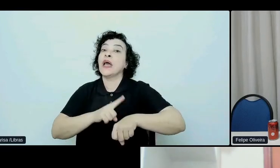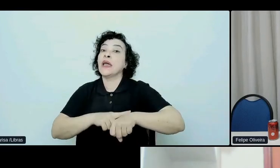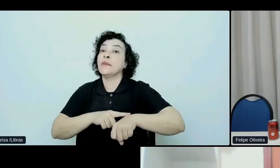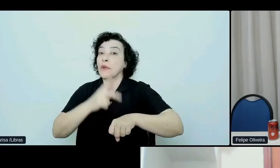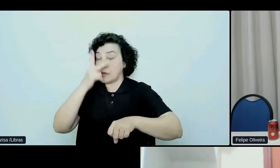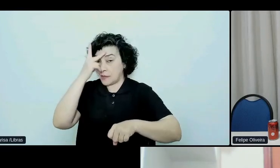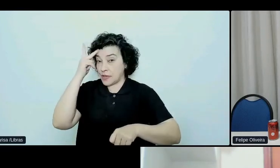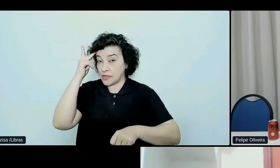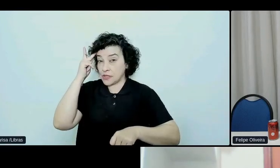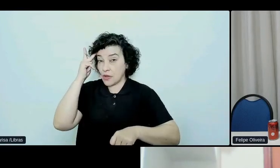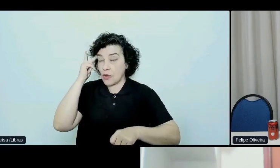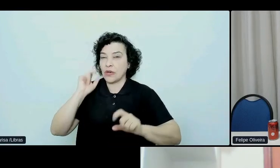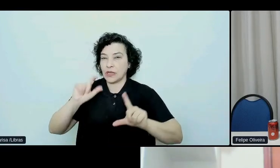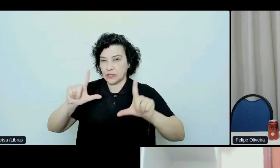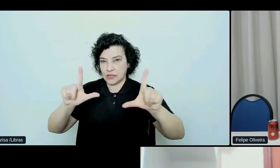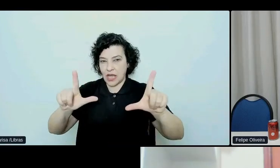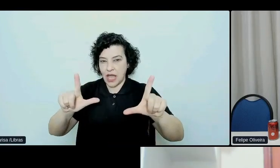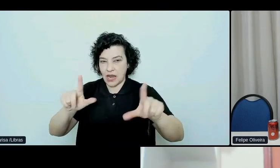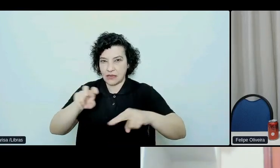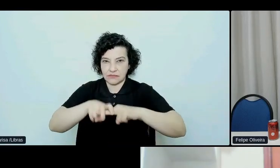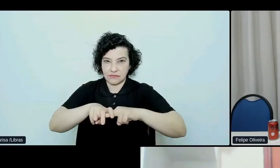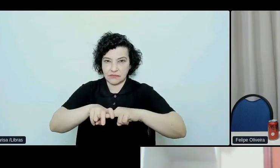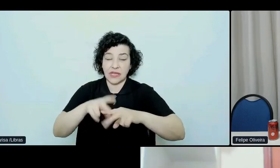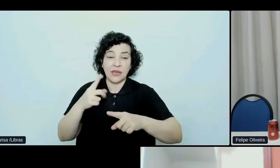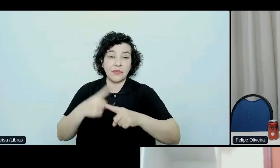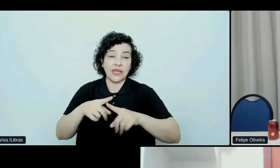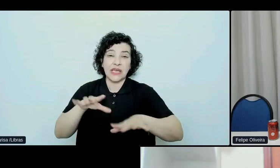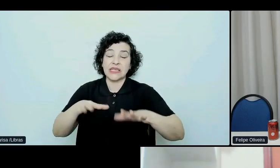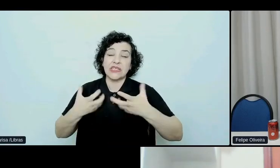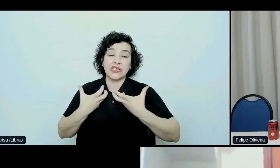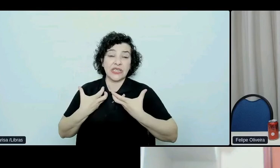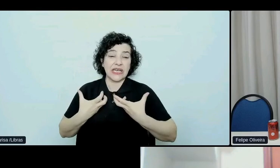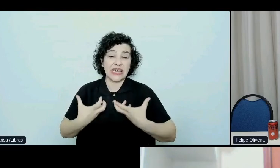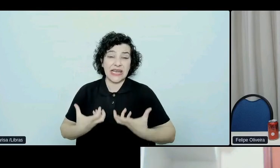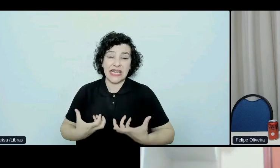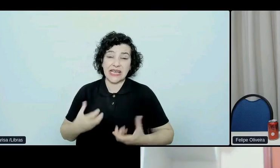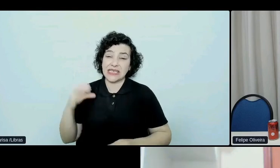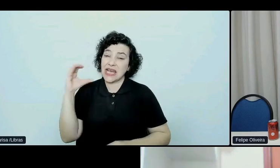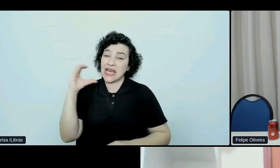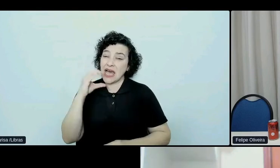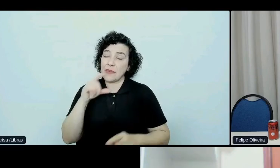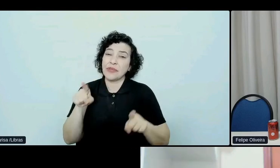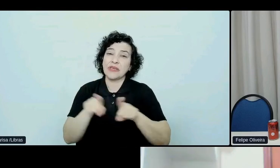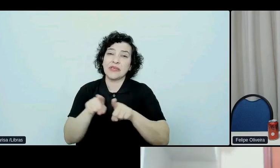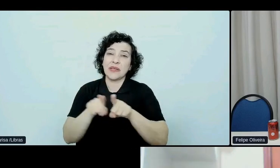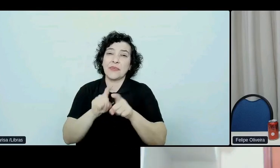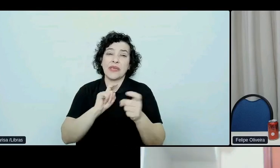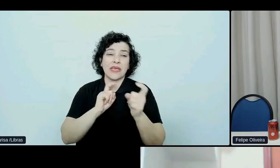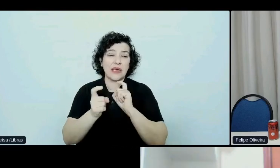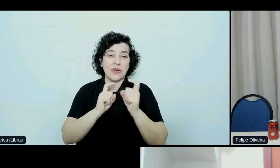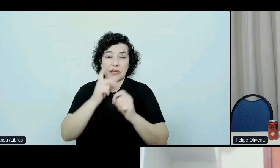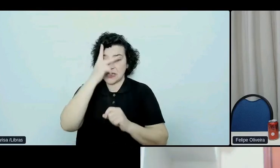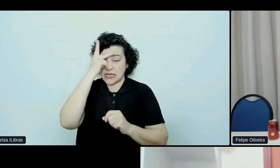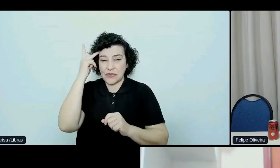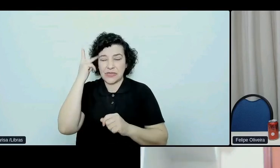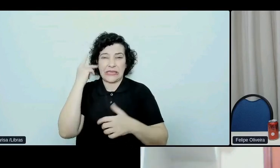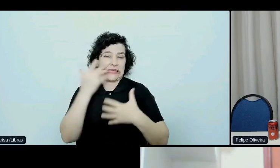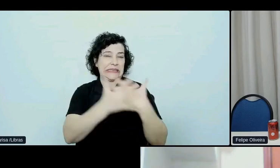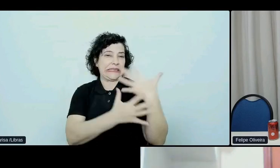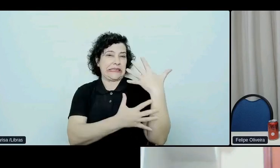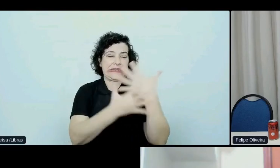trabalhar remotamente, isso é um ponto bem positivo para vários autistas. E quando se tem as